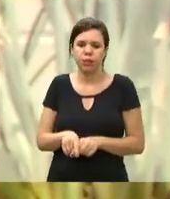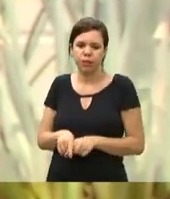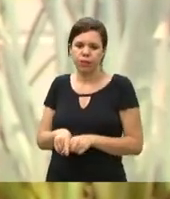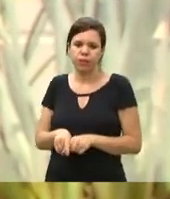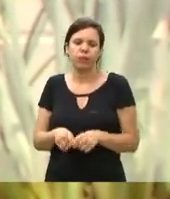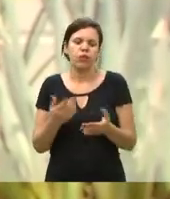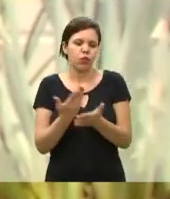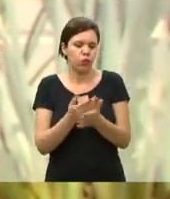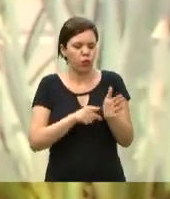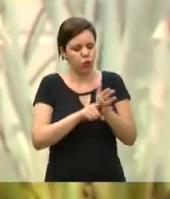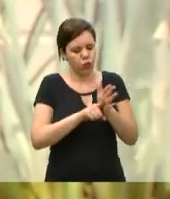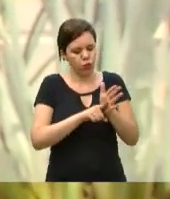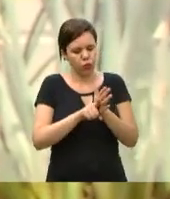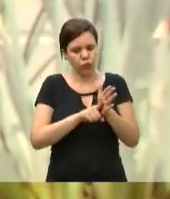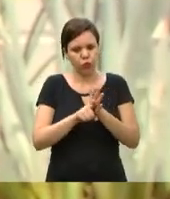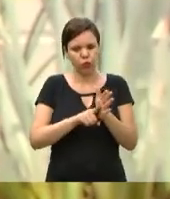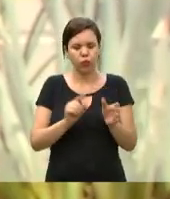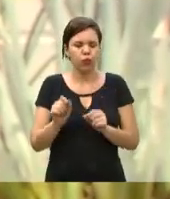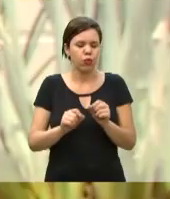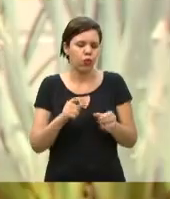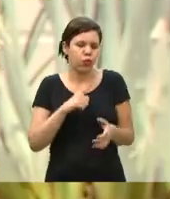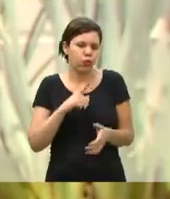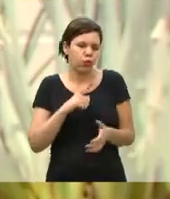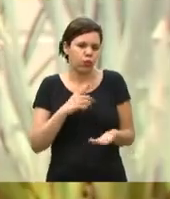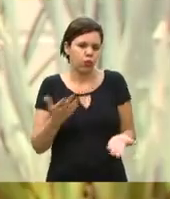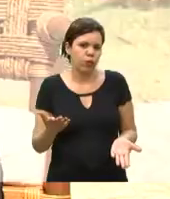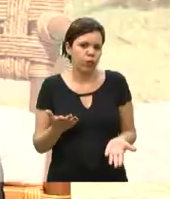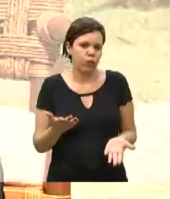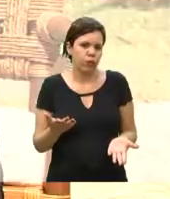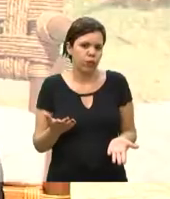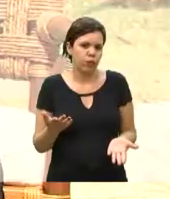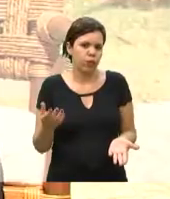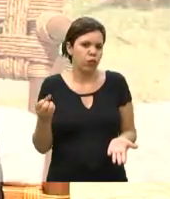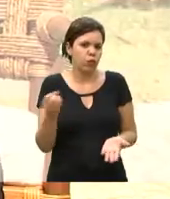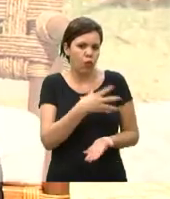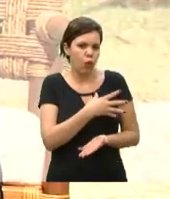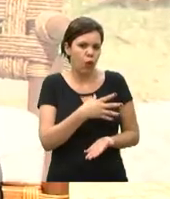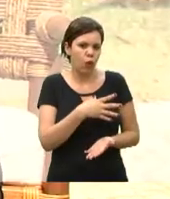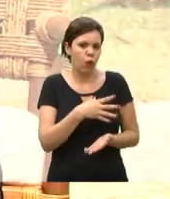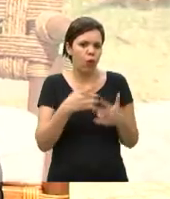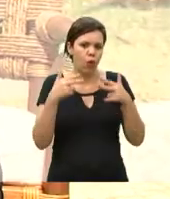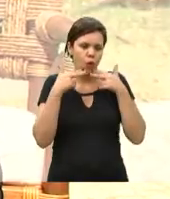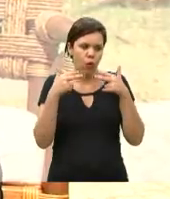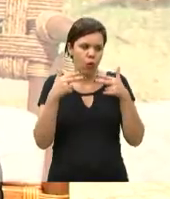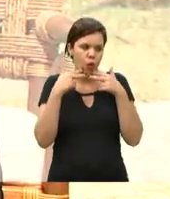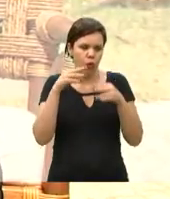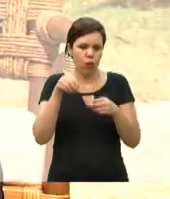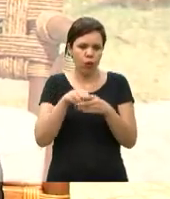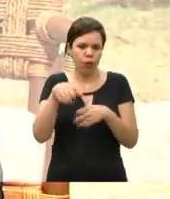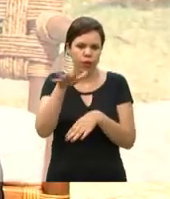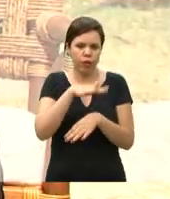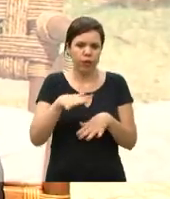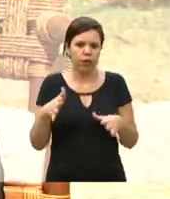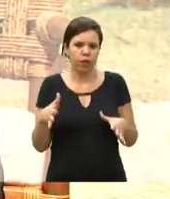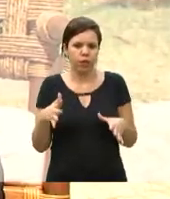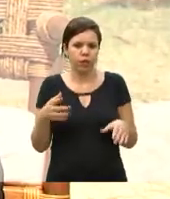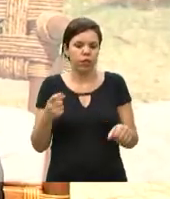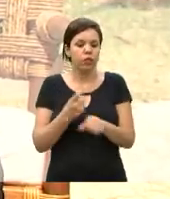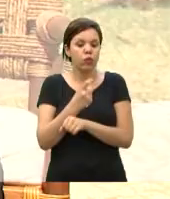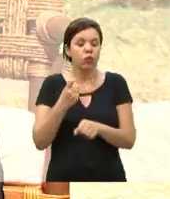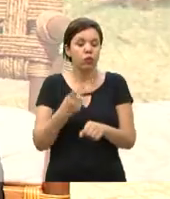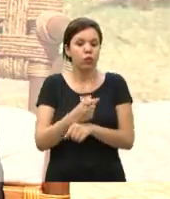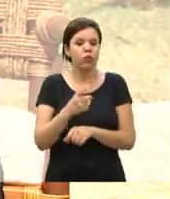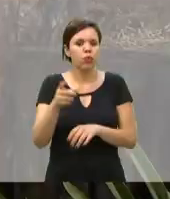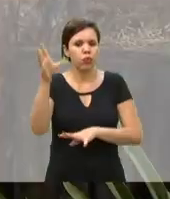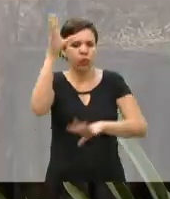dos estudos, né, do que se tem de mais atual, né, o que se está se descobrindo